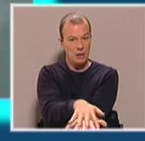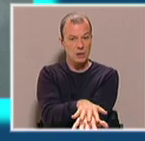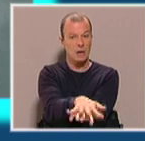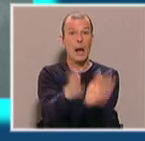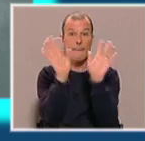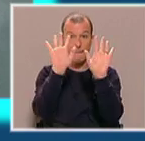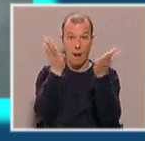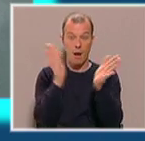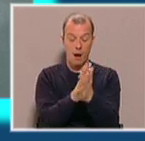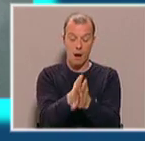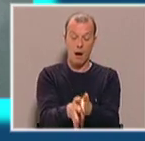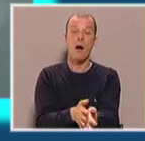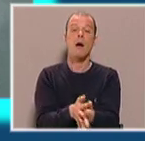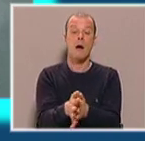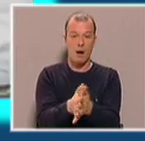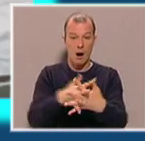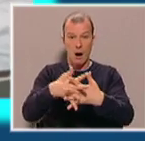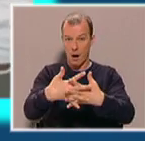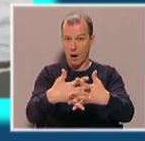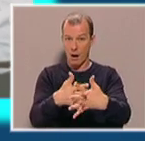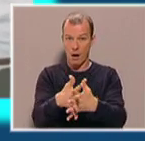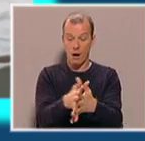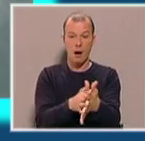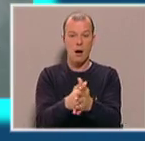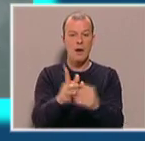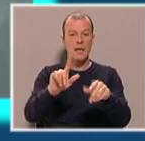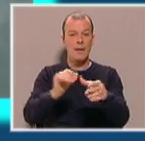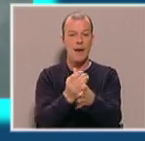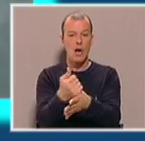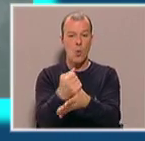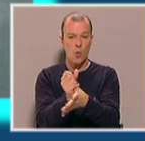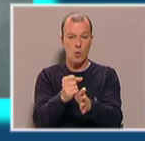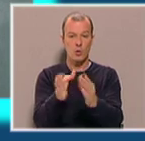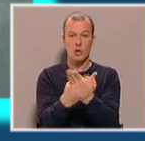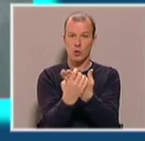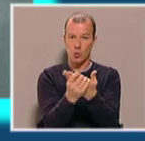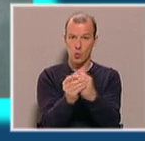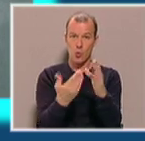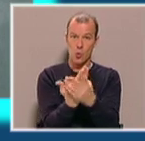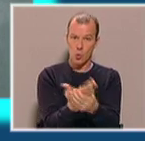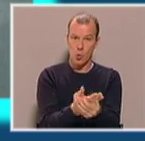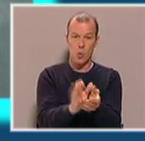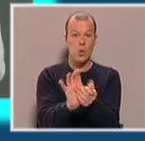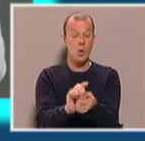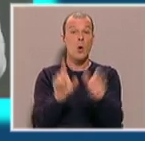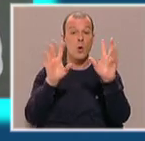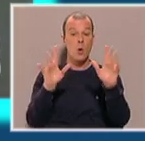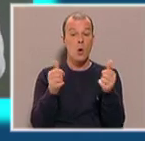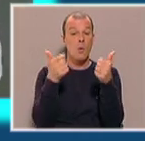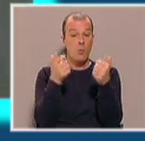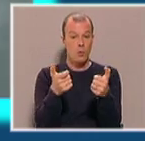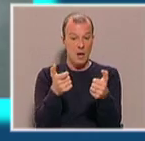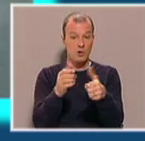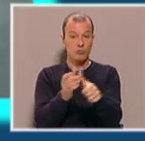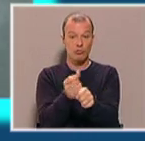palma com os dedos entrelaçados. Esfregue o dorso dos dedos na palma oposta. Os polegares devem ser